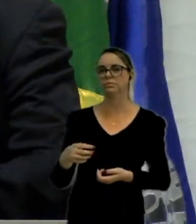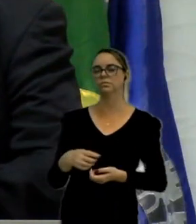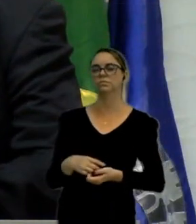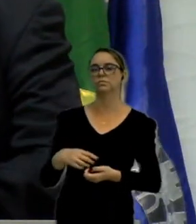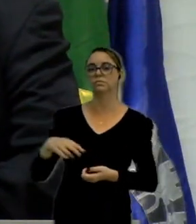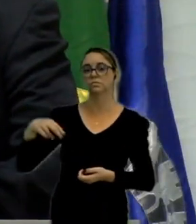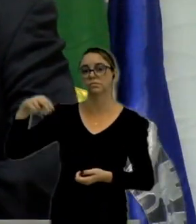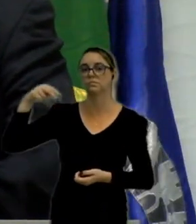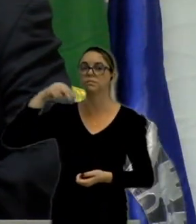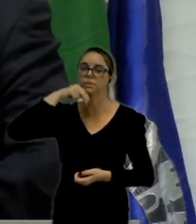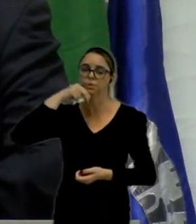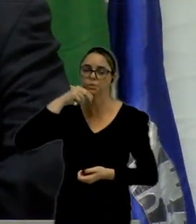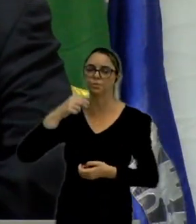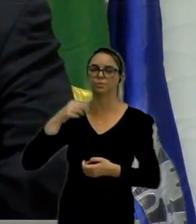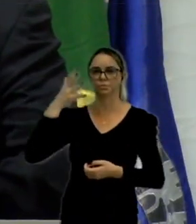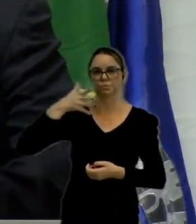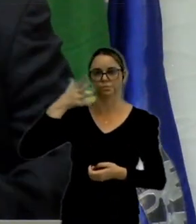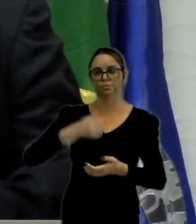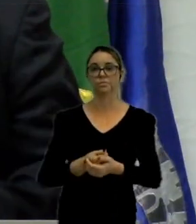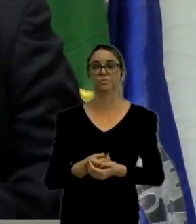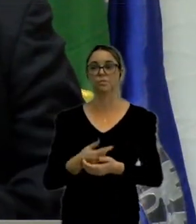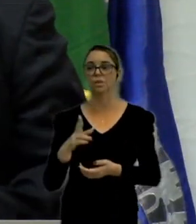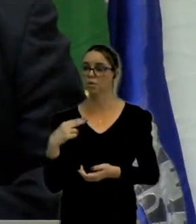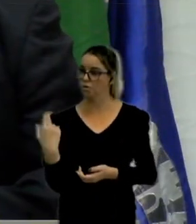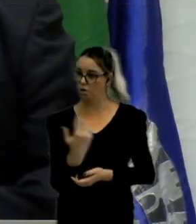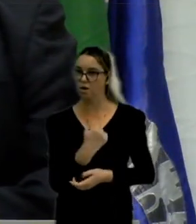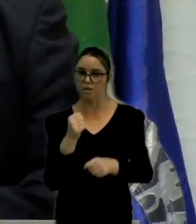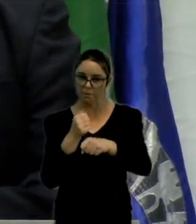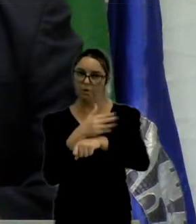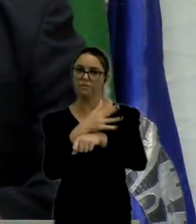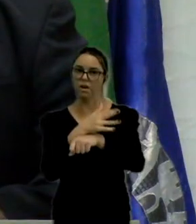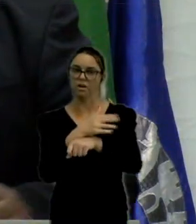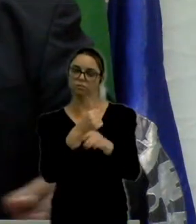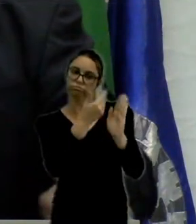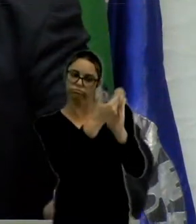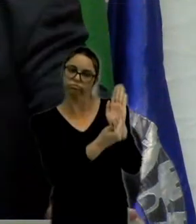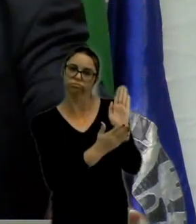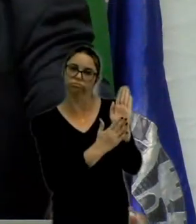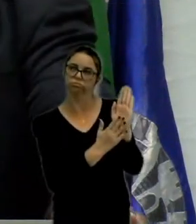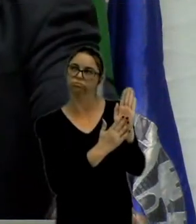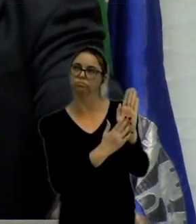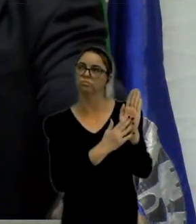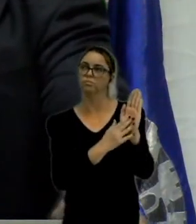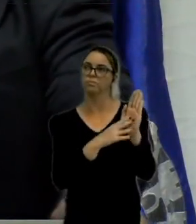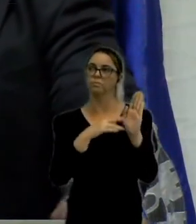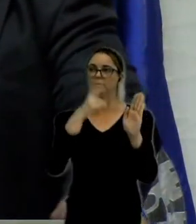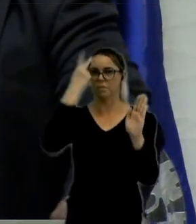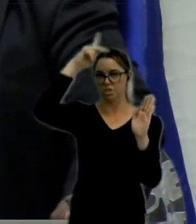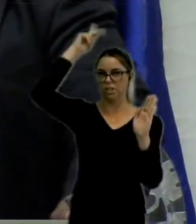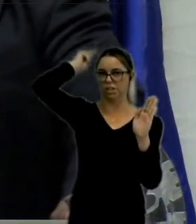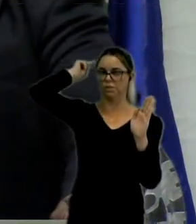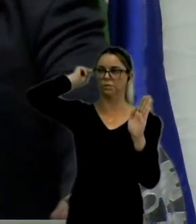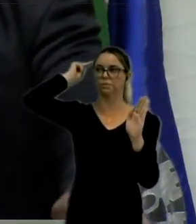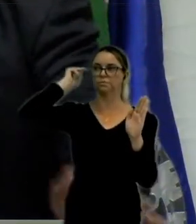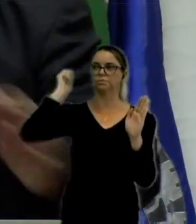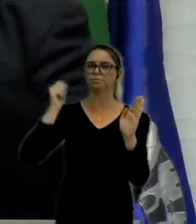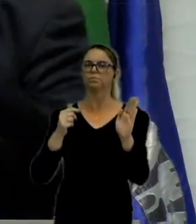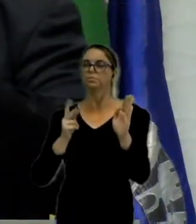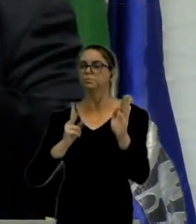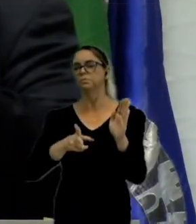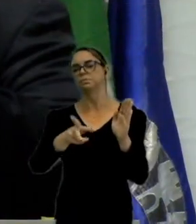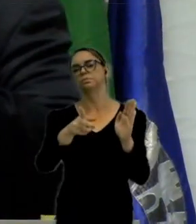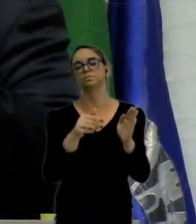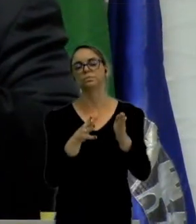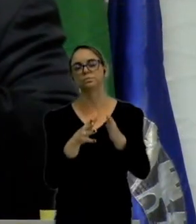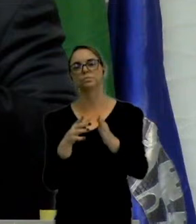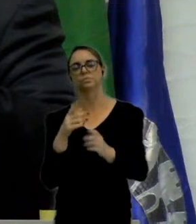presidente. Vamos aprovar aqui o requerimento da excelência do vereador Pachequinho. E sempre dizendo, é